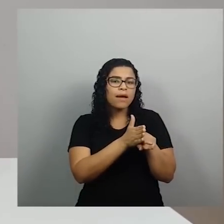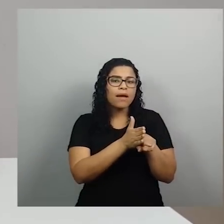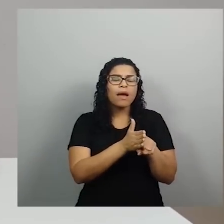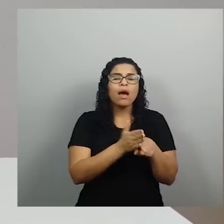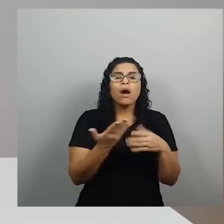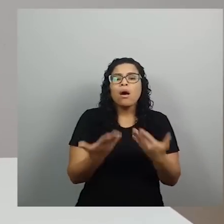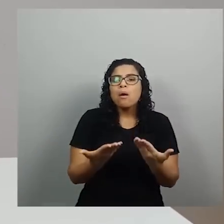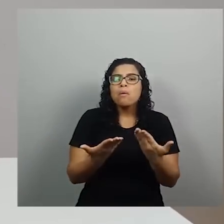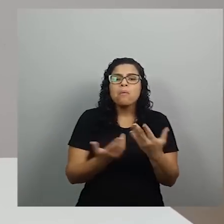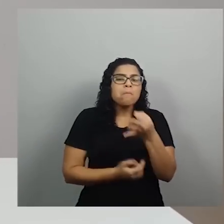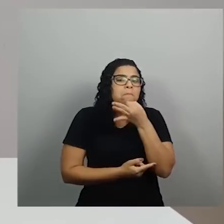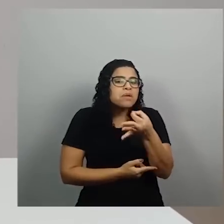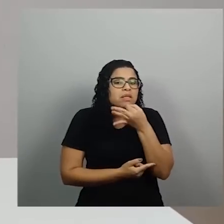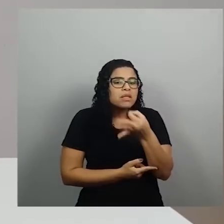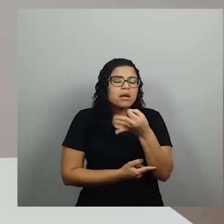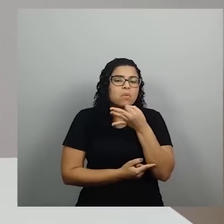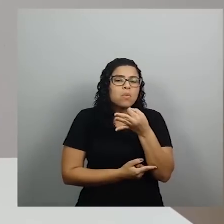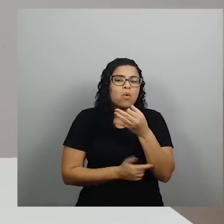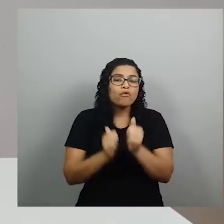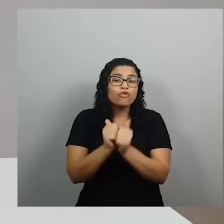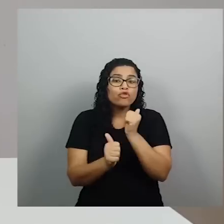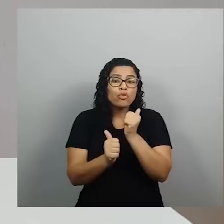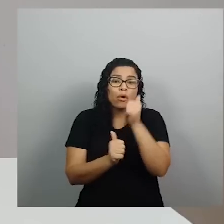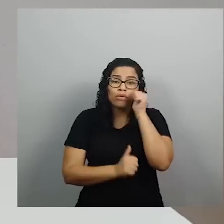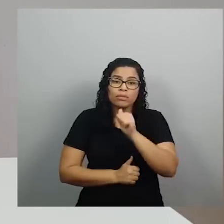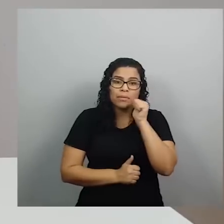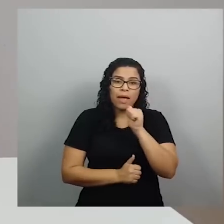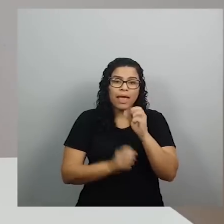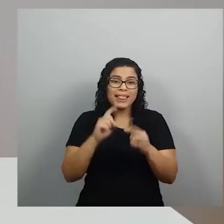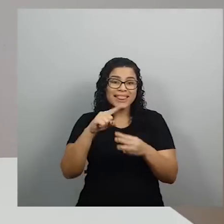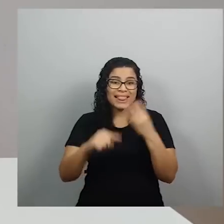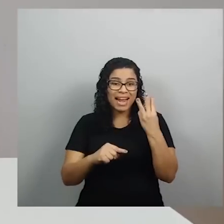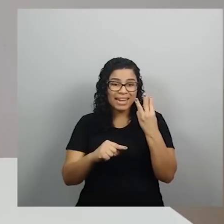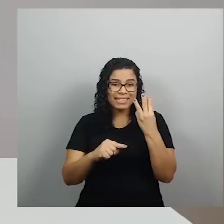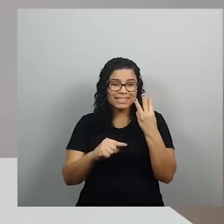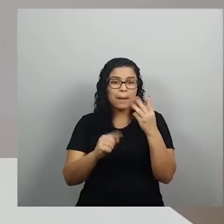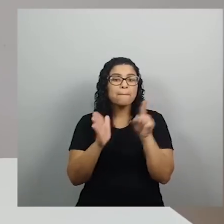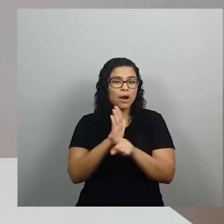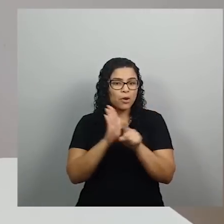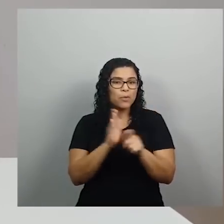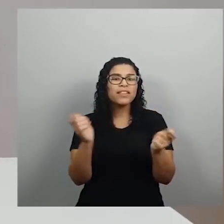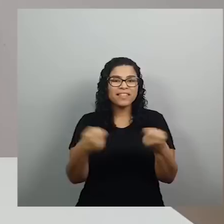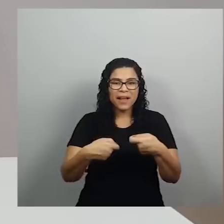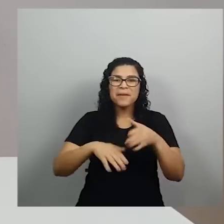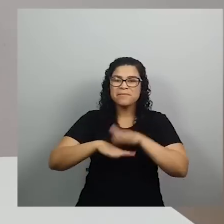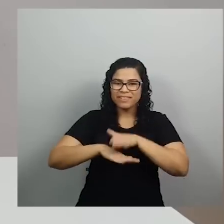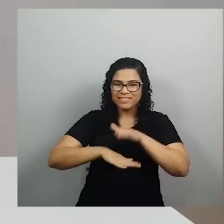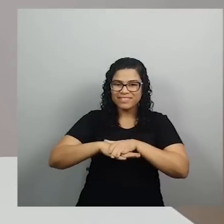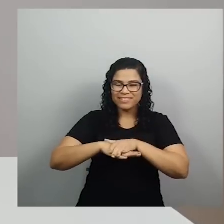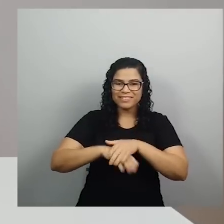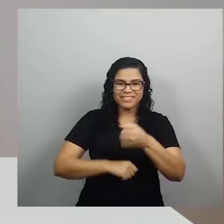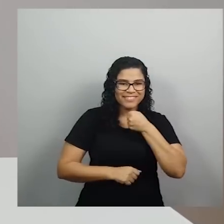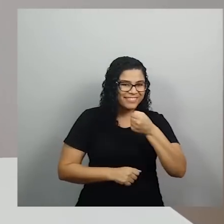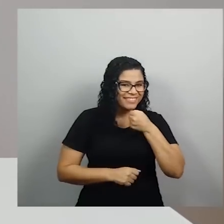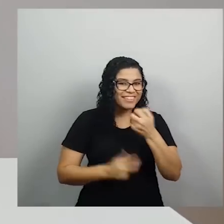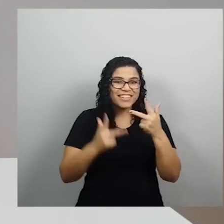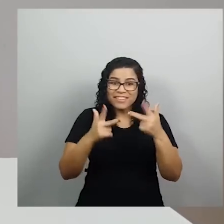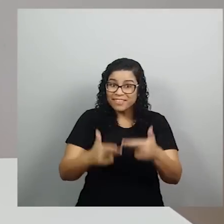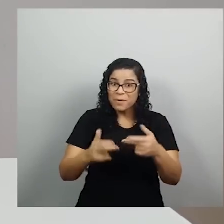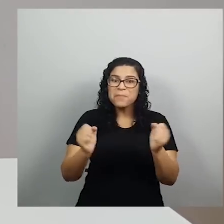3 perguntas e façam como os repórteres. Entrevistem seus familiares. Tenho até uma sugestão para a primeira